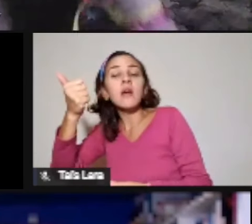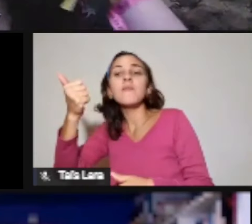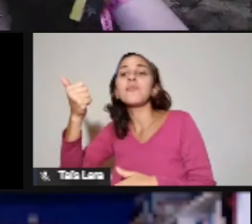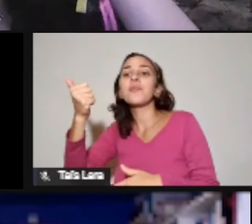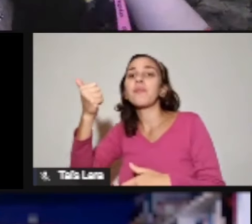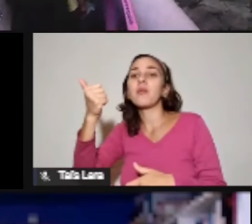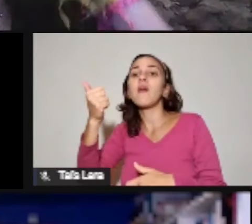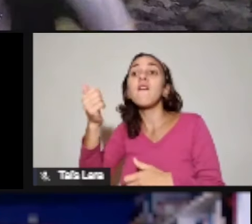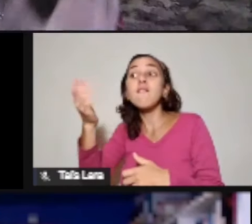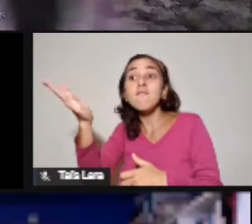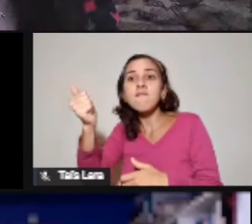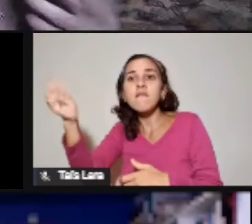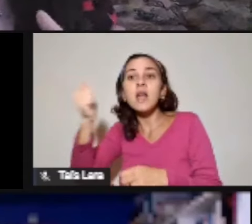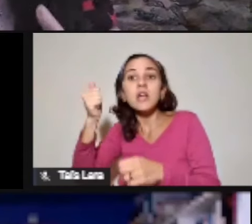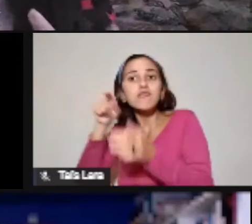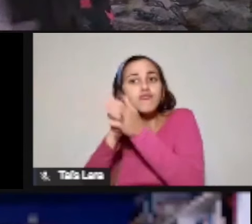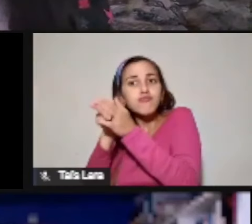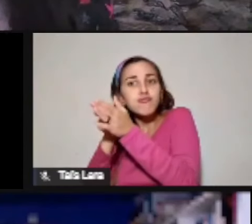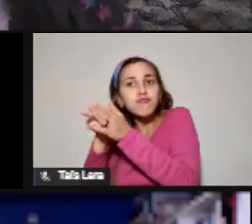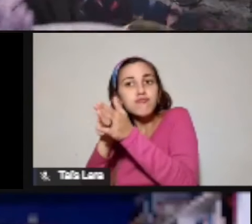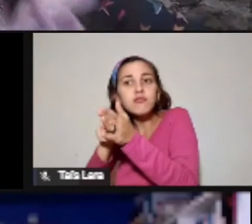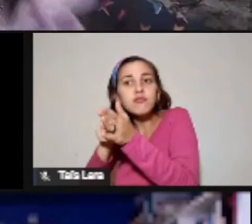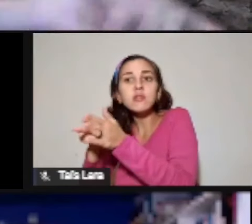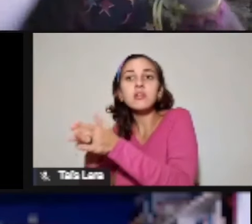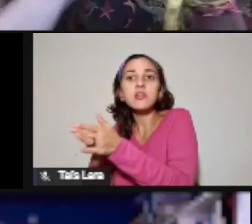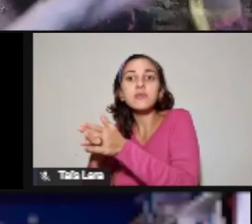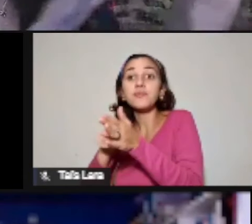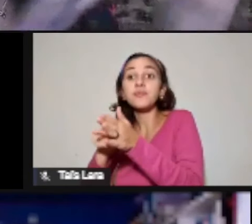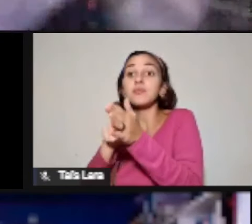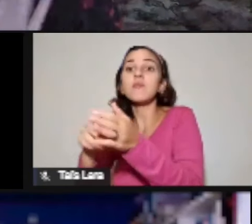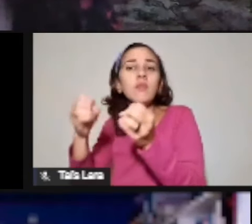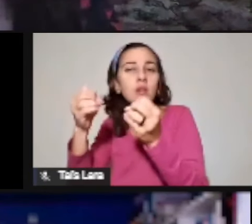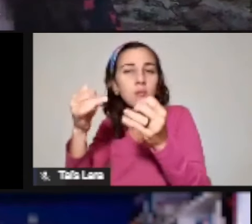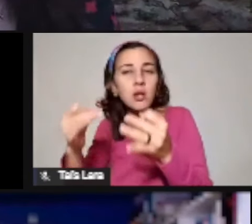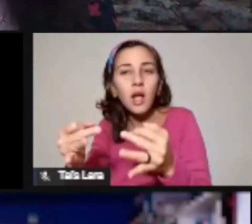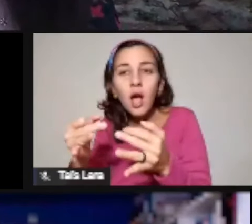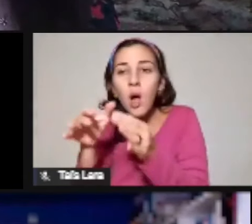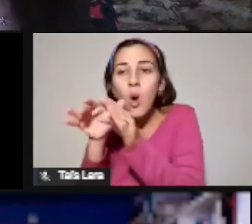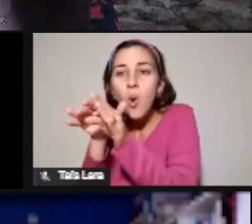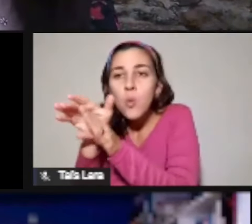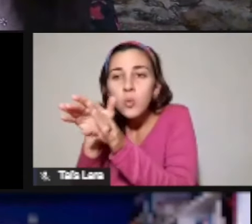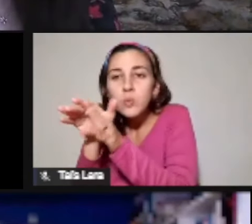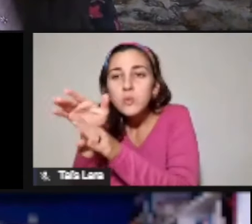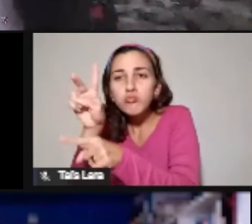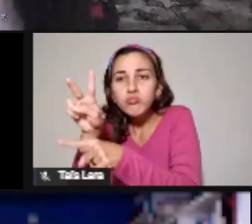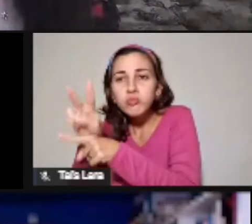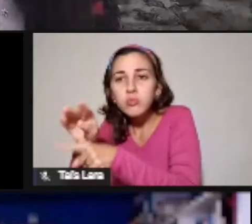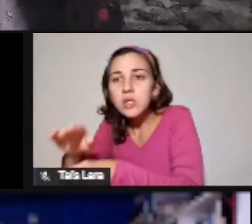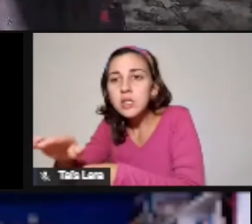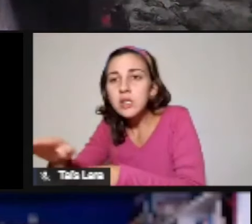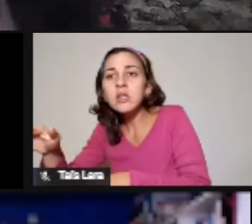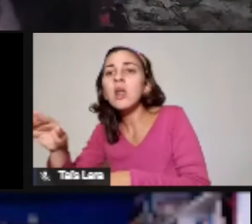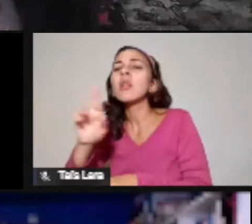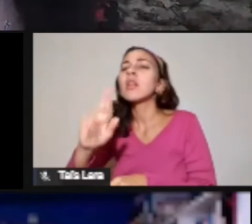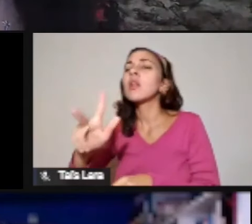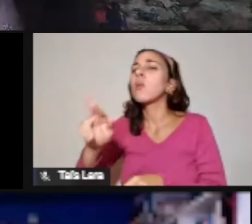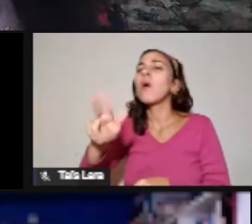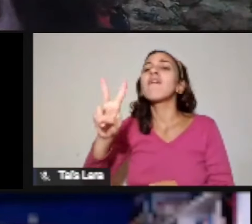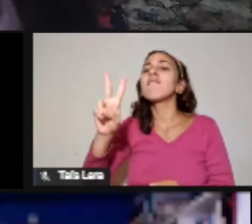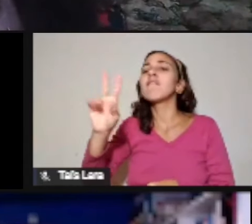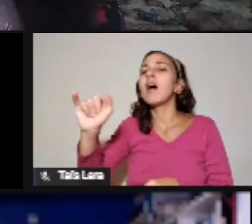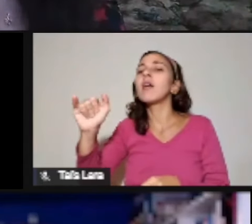que é assim que a gente orienta. Não é que o Conselho Tutelar vai parar na porta ali, né, da tua rua,